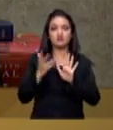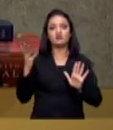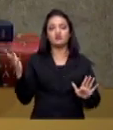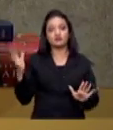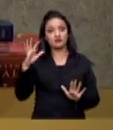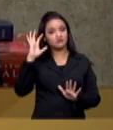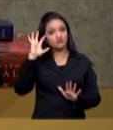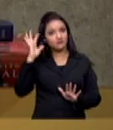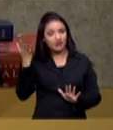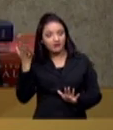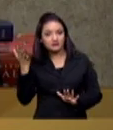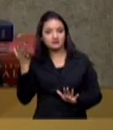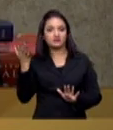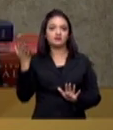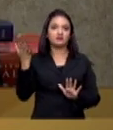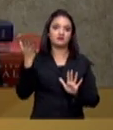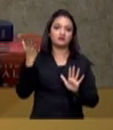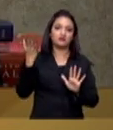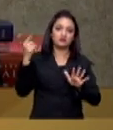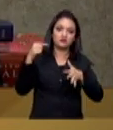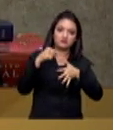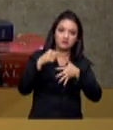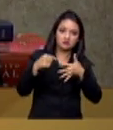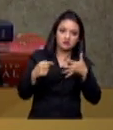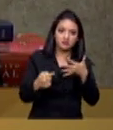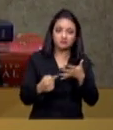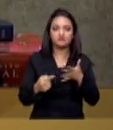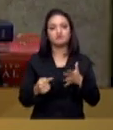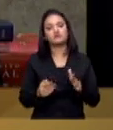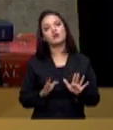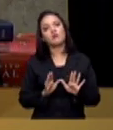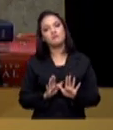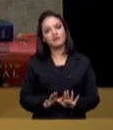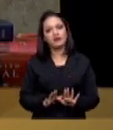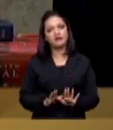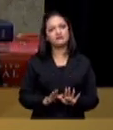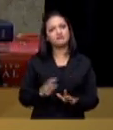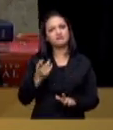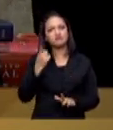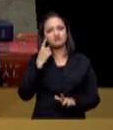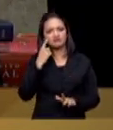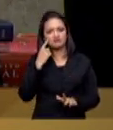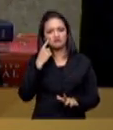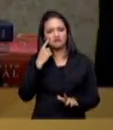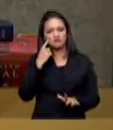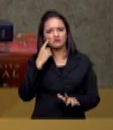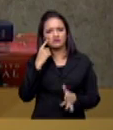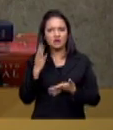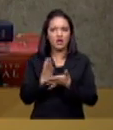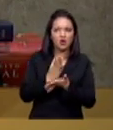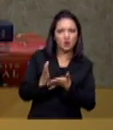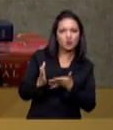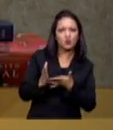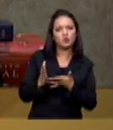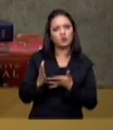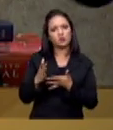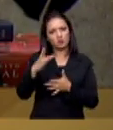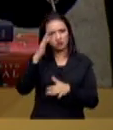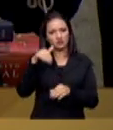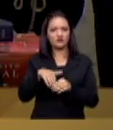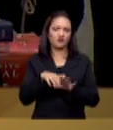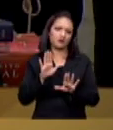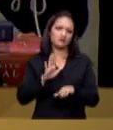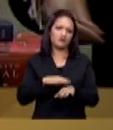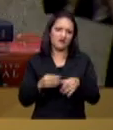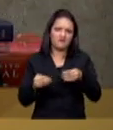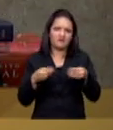generosidade de alguns colegas, aderiram a uma tese mais ampla,